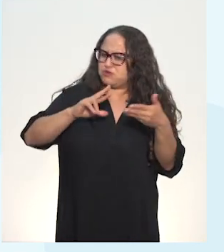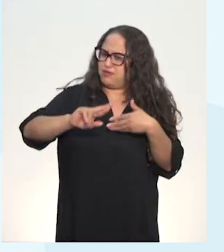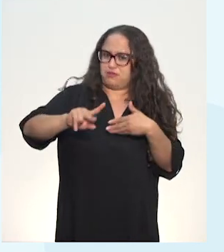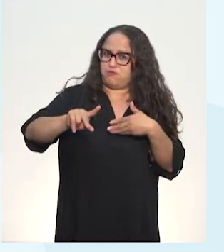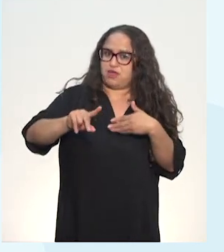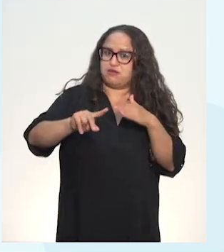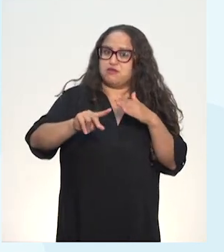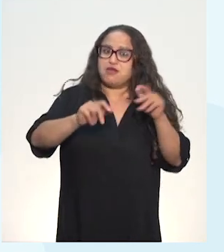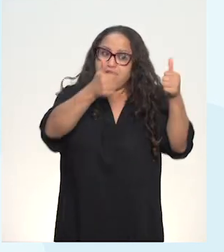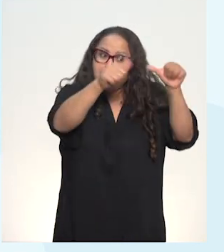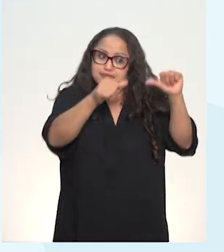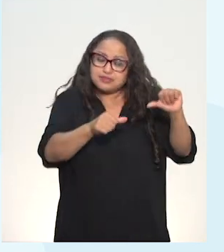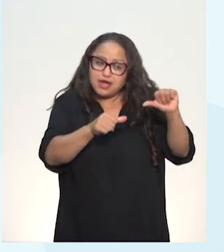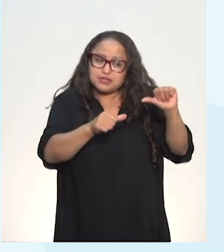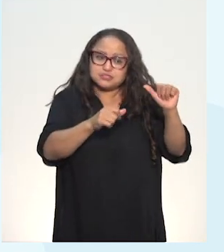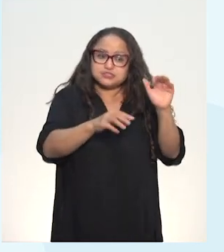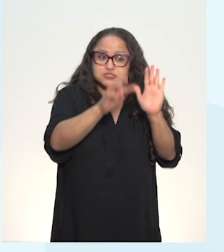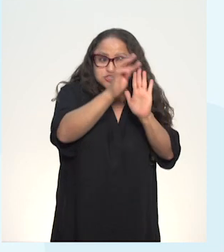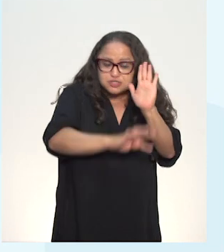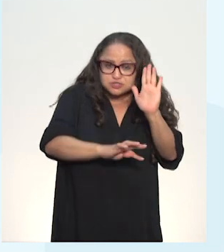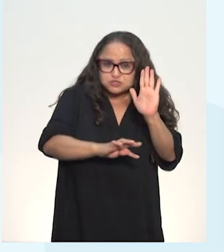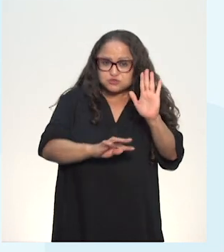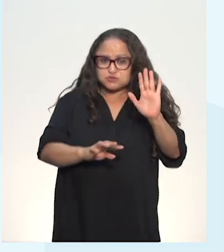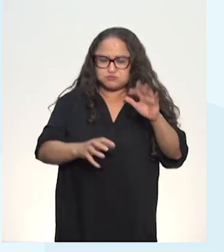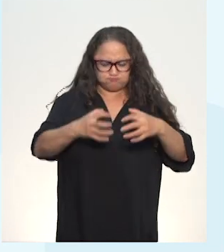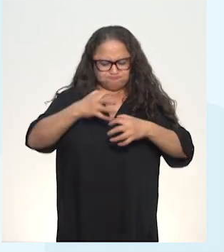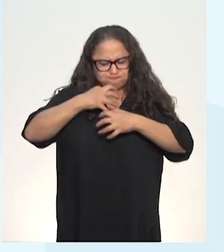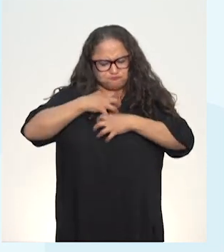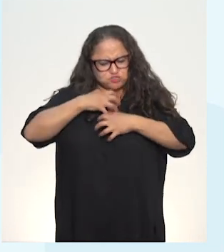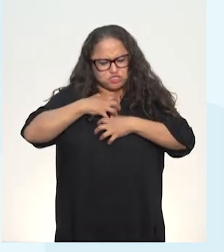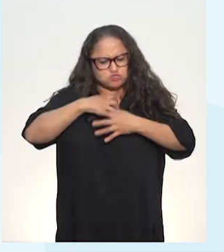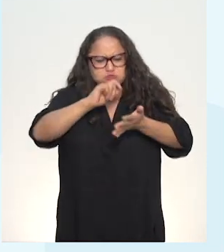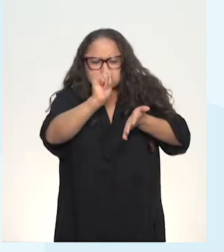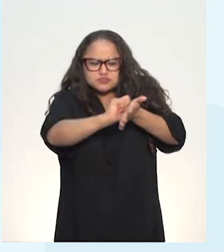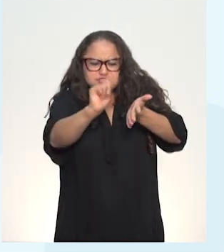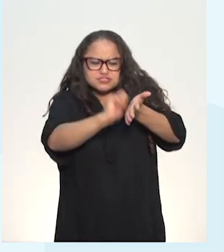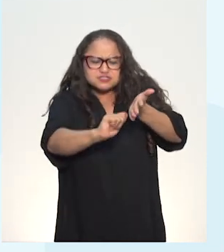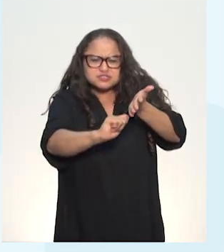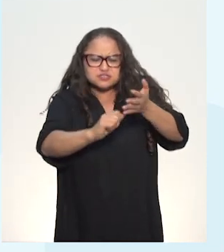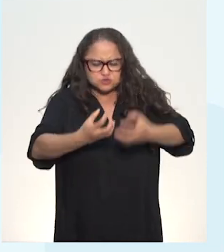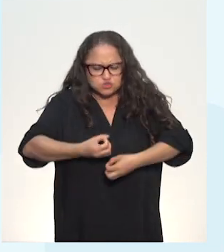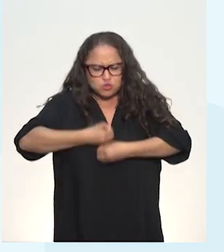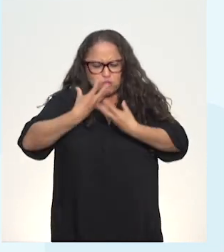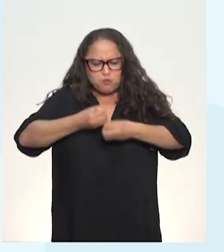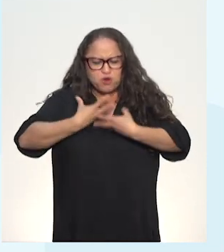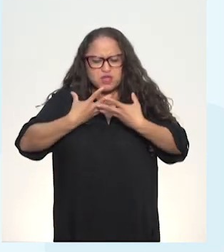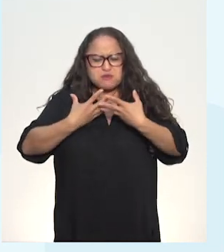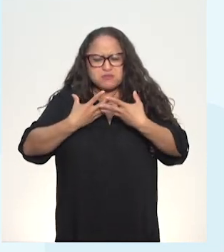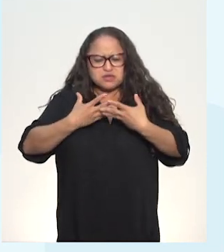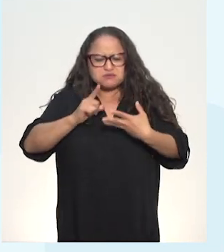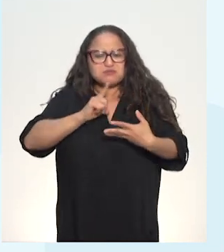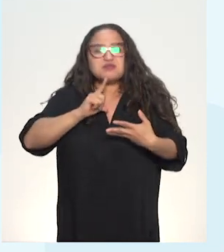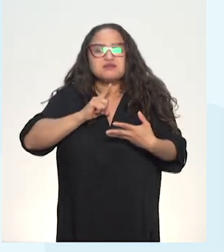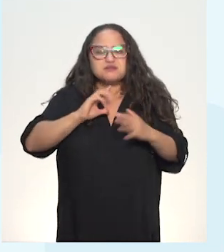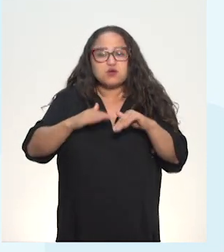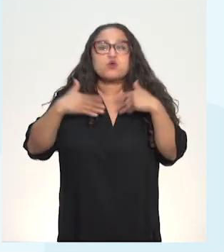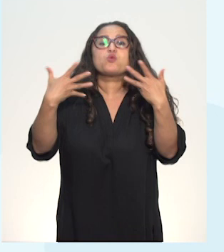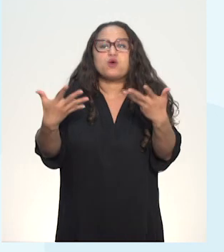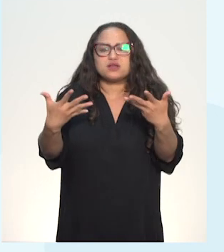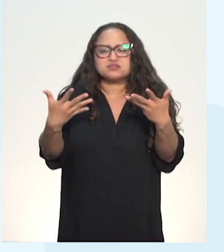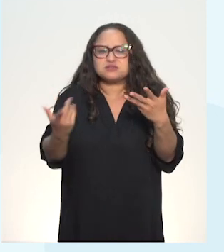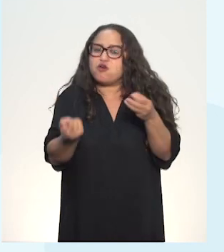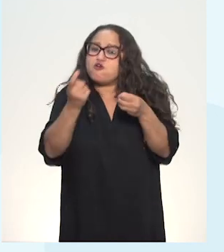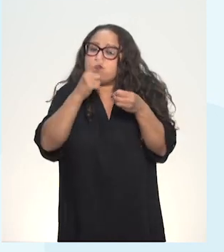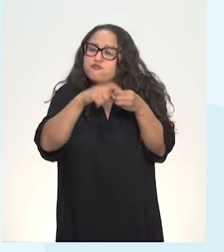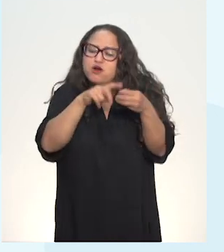de texto. Quais são os sentimentos que estão descritos no poema, né? Se der tempo, volta lá um pouquinho, enquanto eu estou